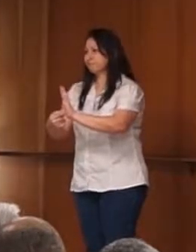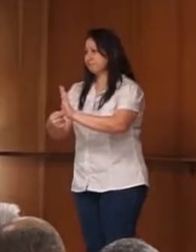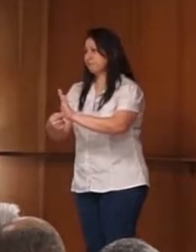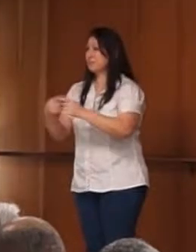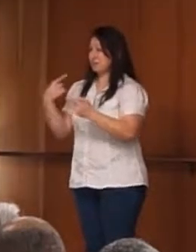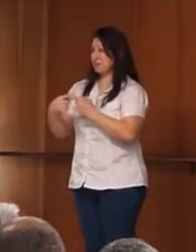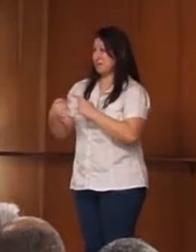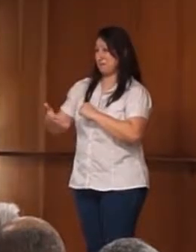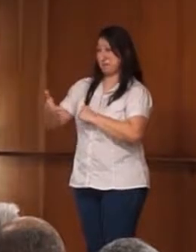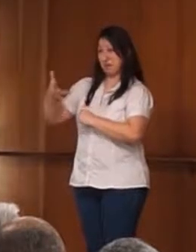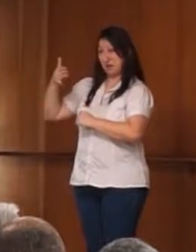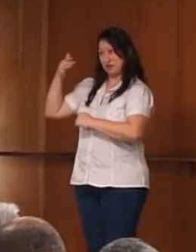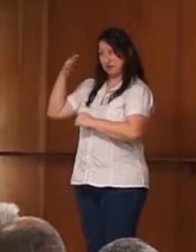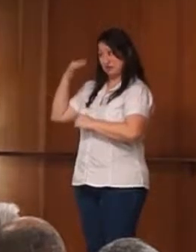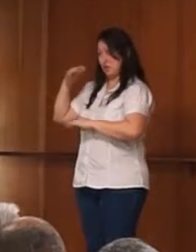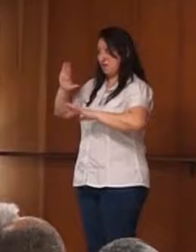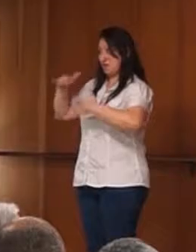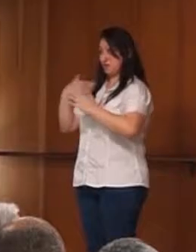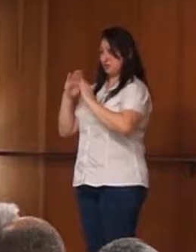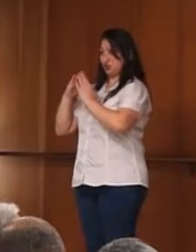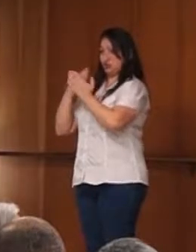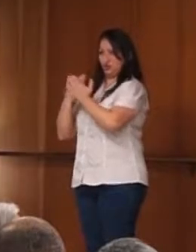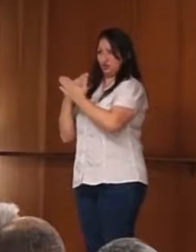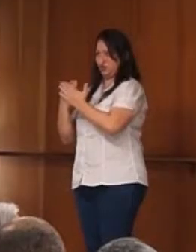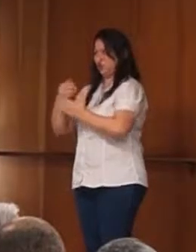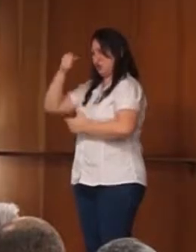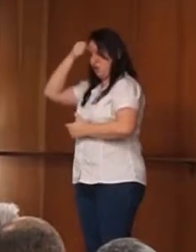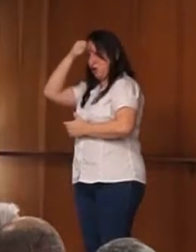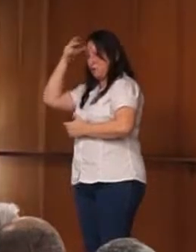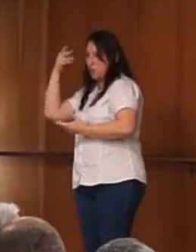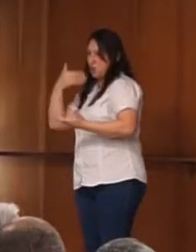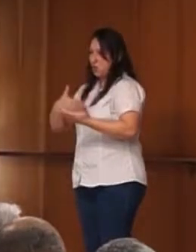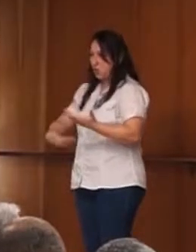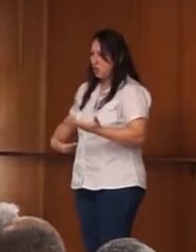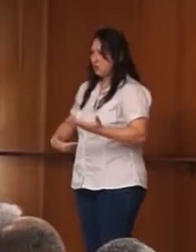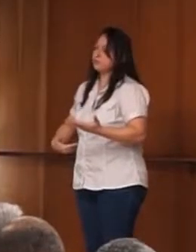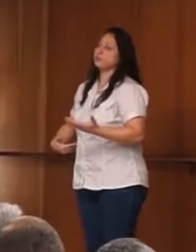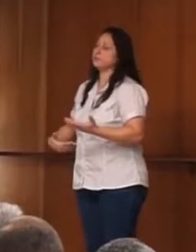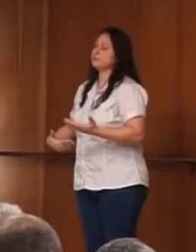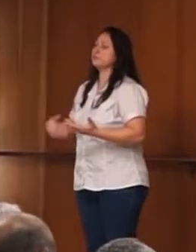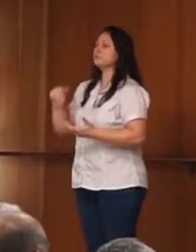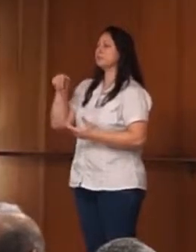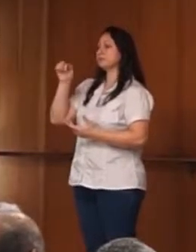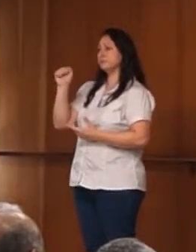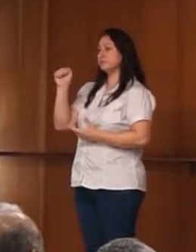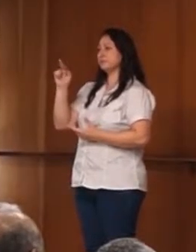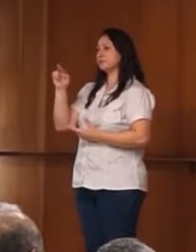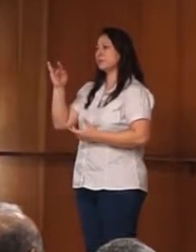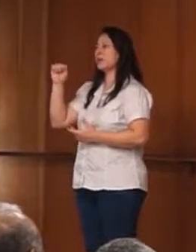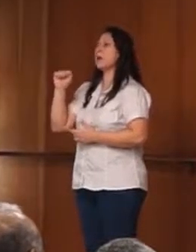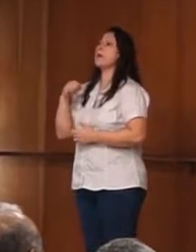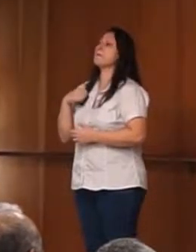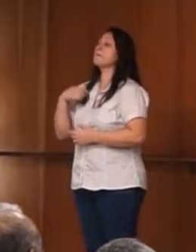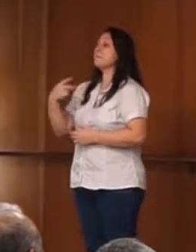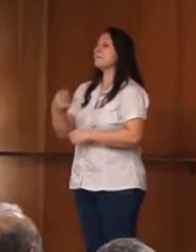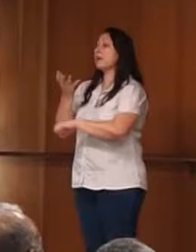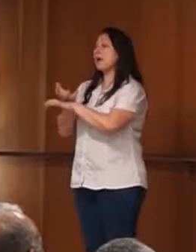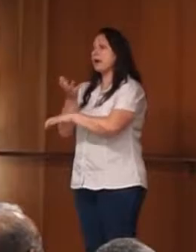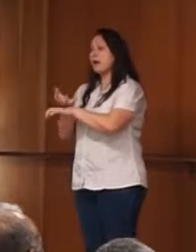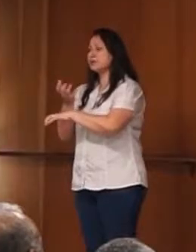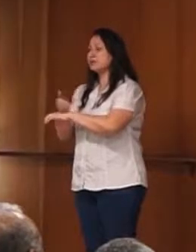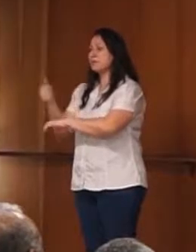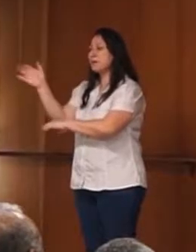na época, quando eu estudava estudei no Martin Luther King, na Praça da Bandeira, quando